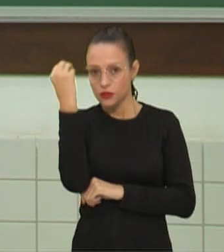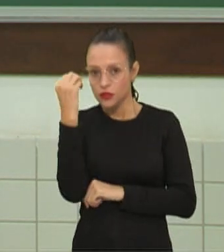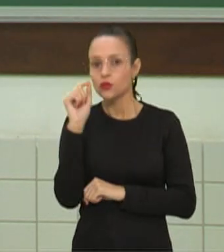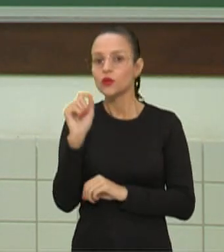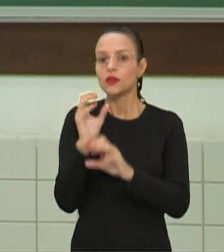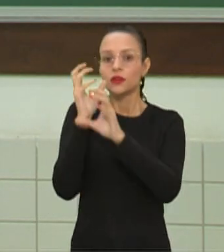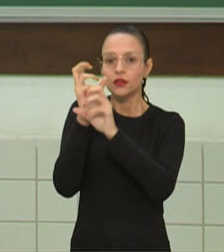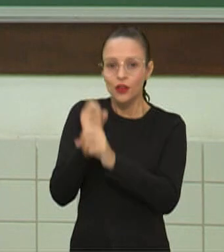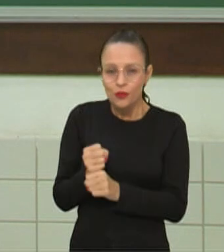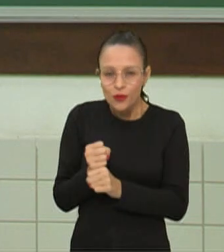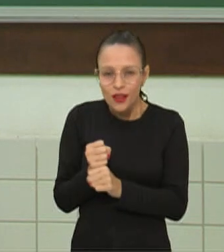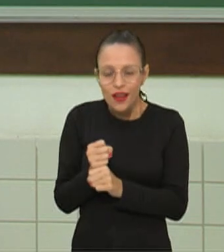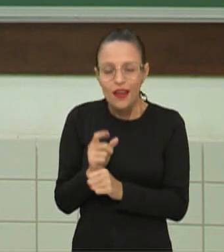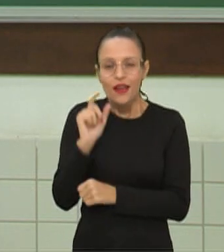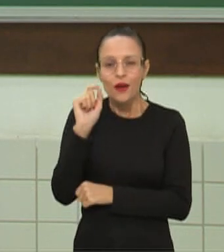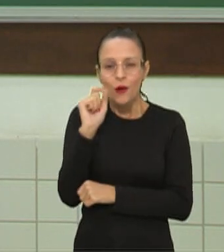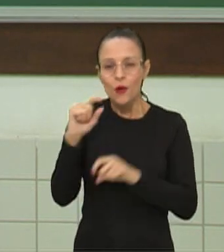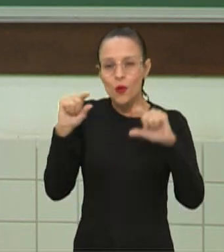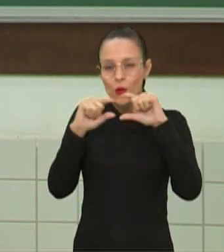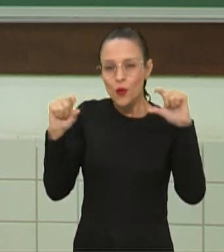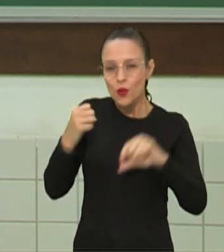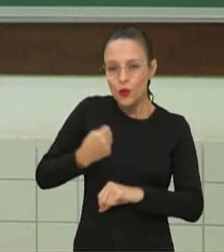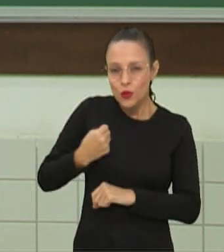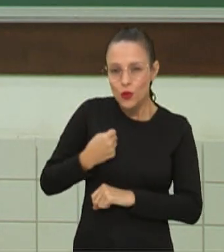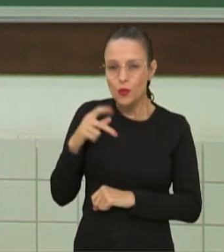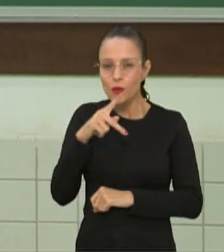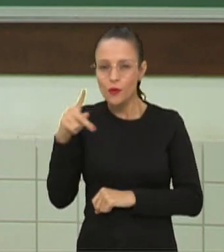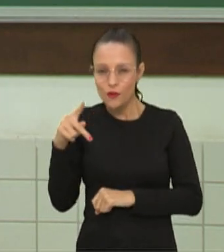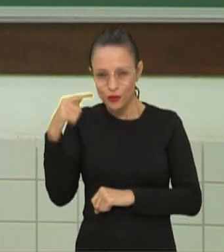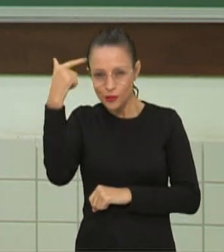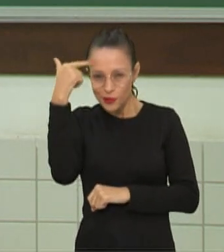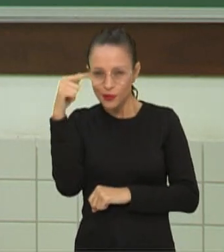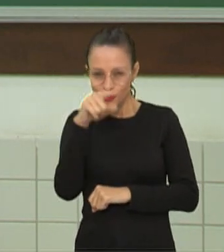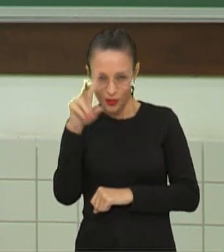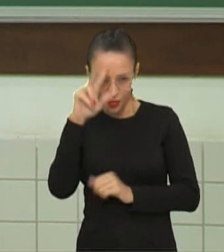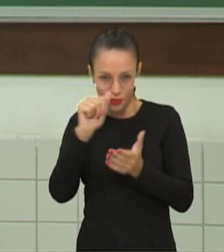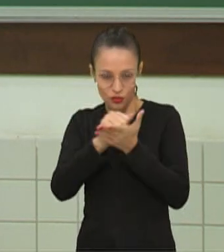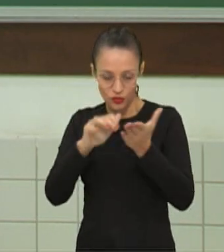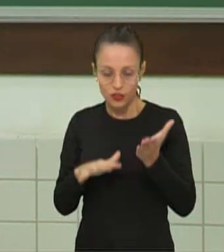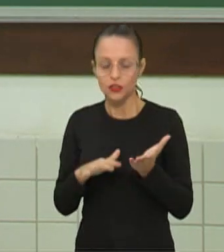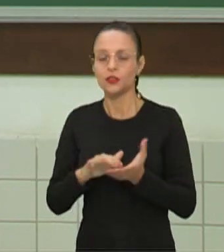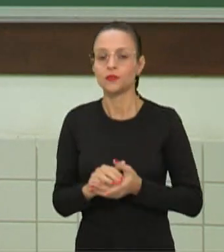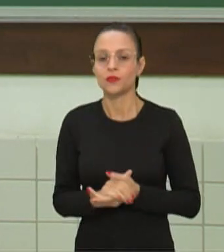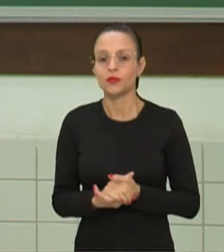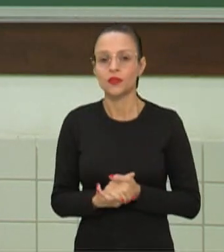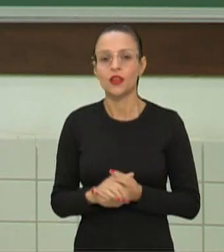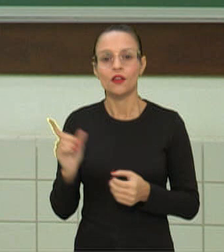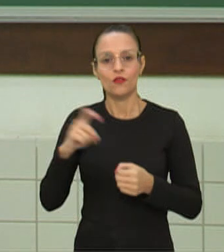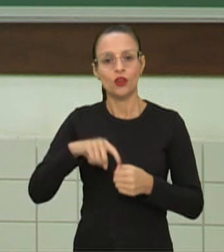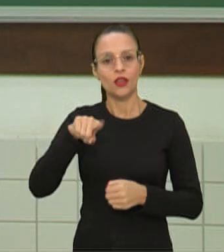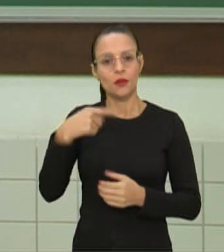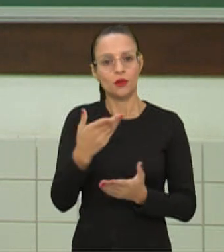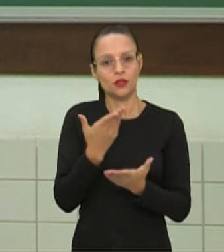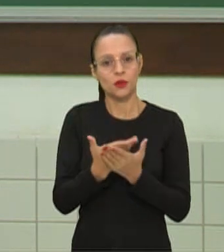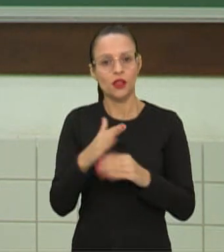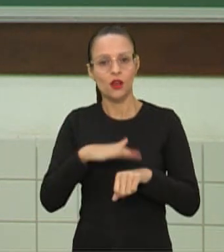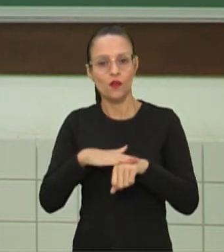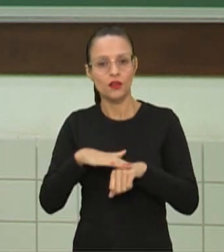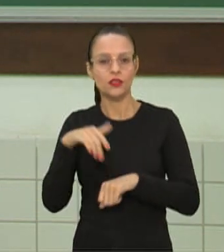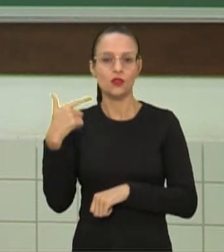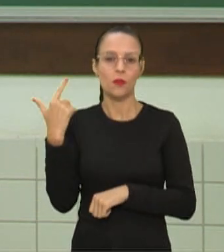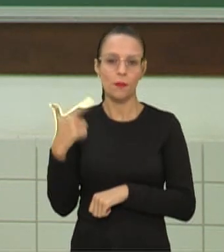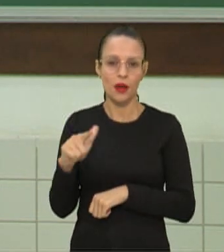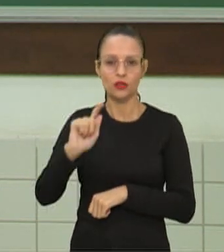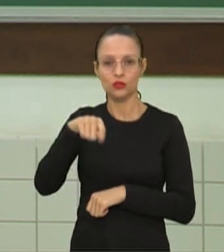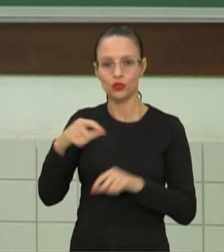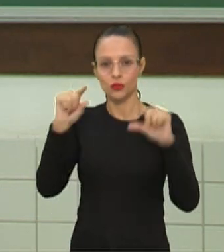para mim o número que o professor Marcos pensou naquele exercício, tá? E a gente volta na próxima aula conversando um pouquinho mais